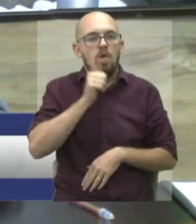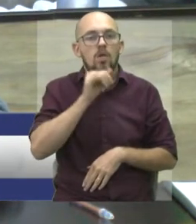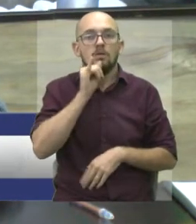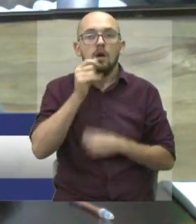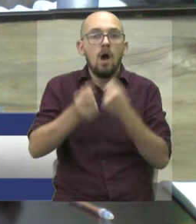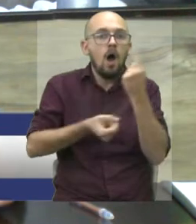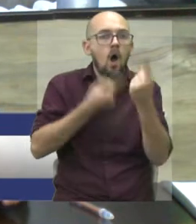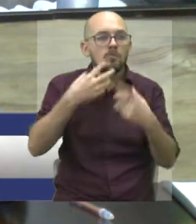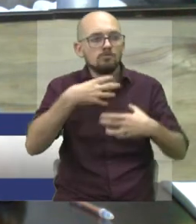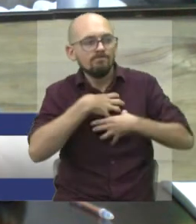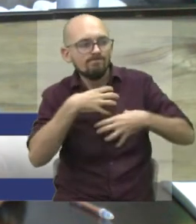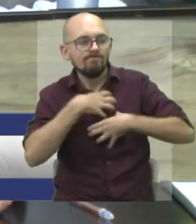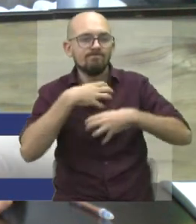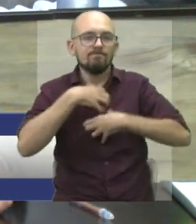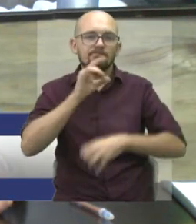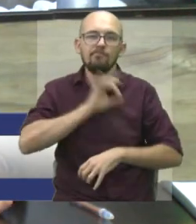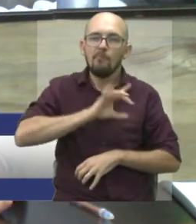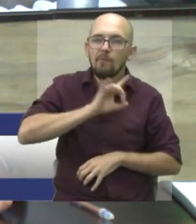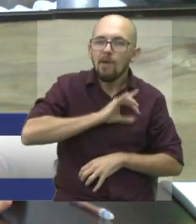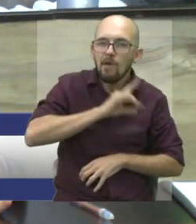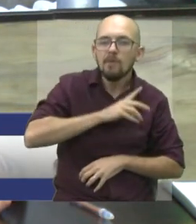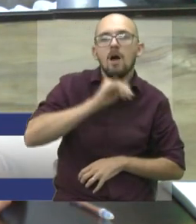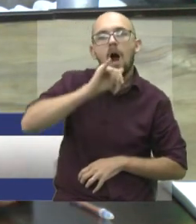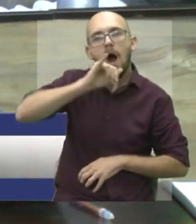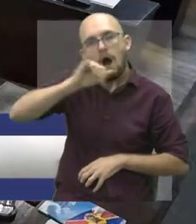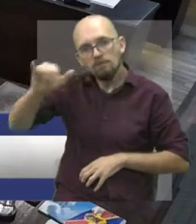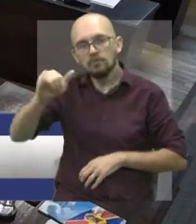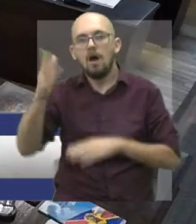se sinta em situação de risco.